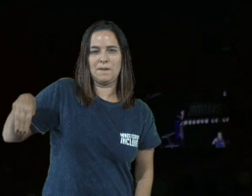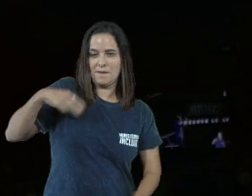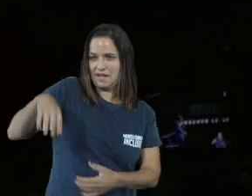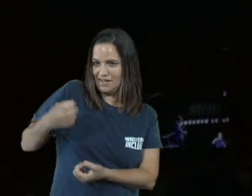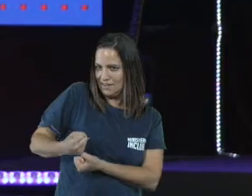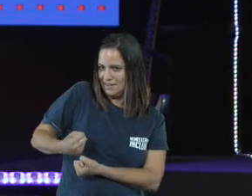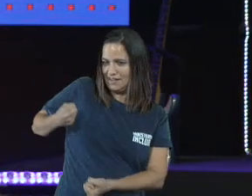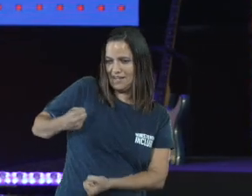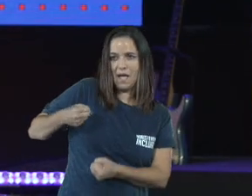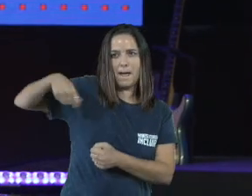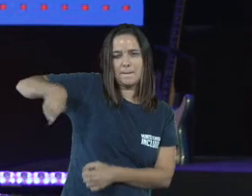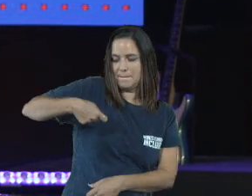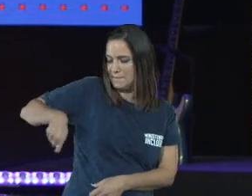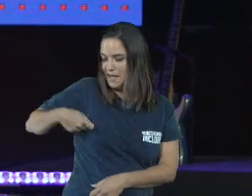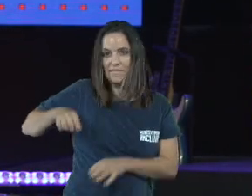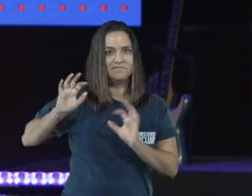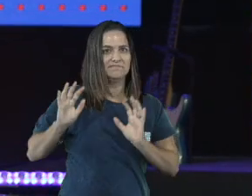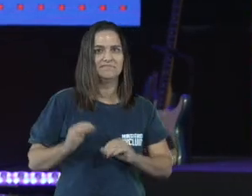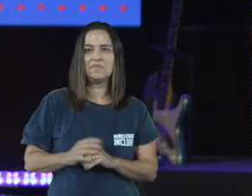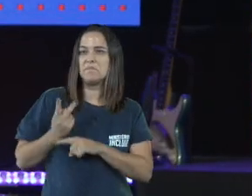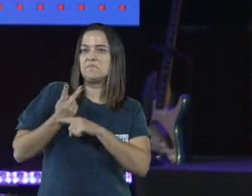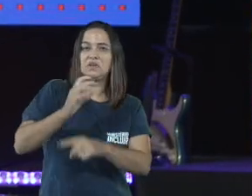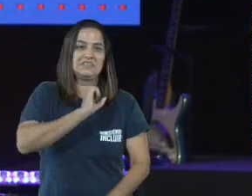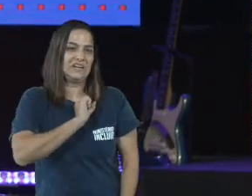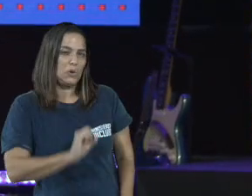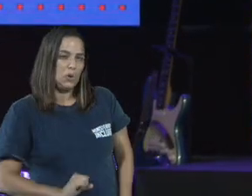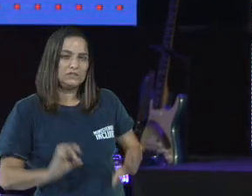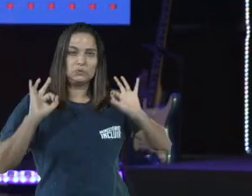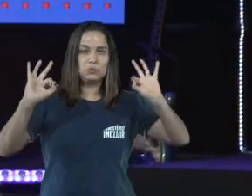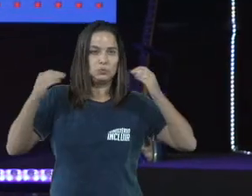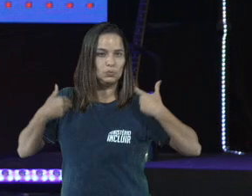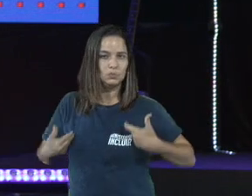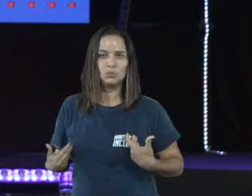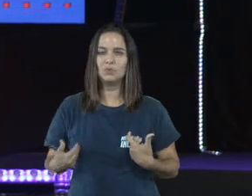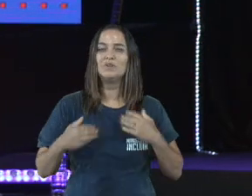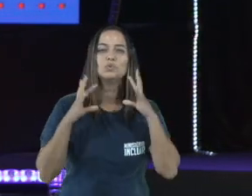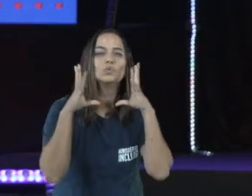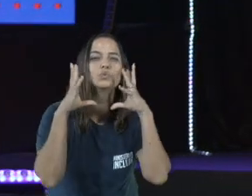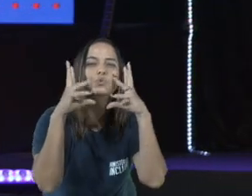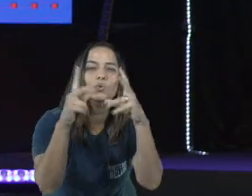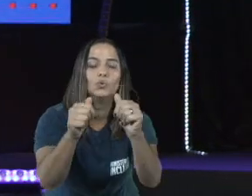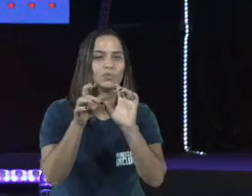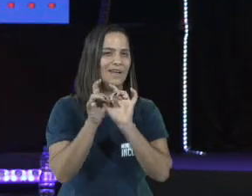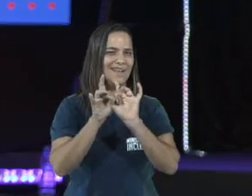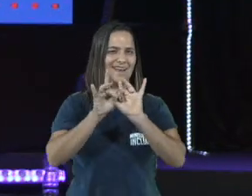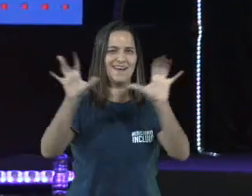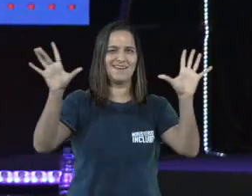rasgou Quando Jesus Morreu na Cruz agora todo mundo é convidado entrar no Santos EA convidado a permanecer